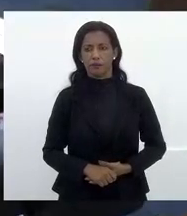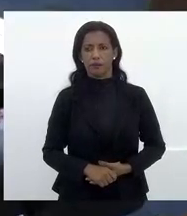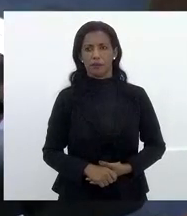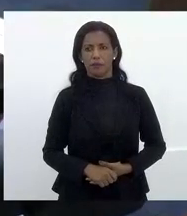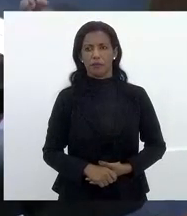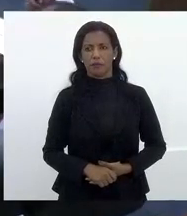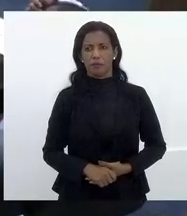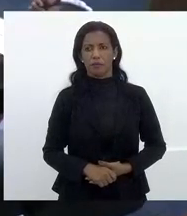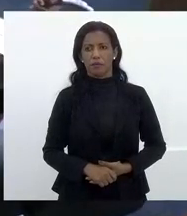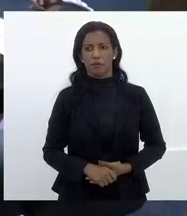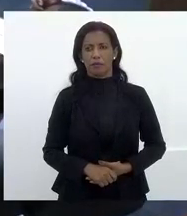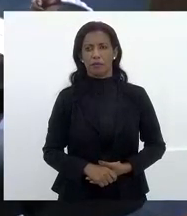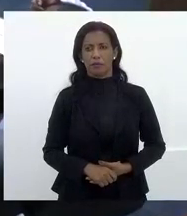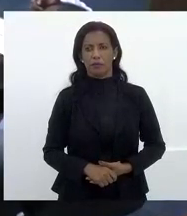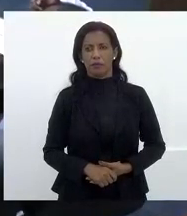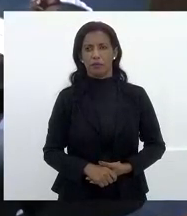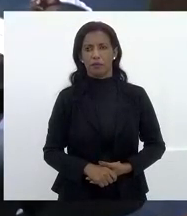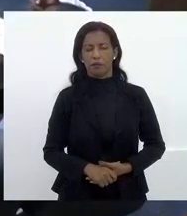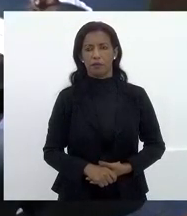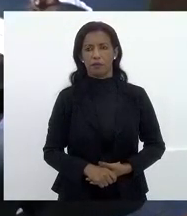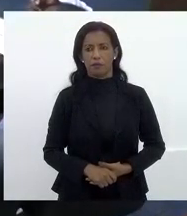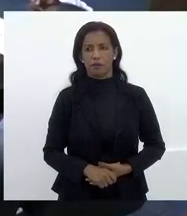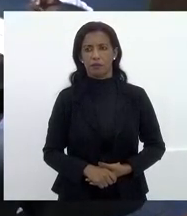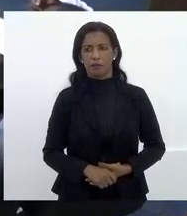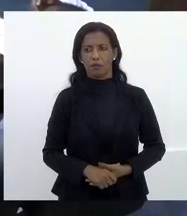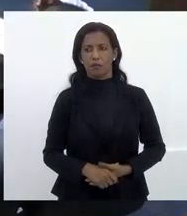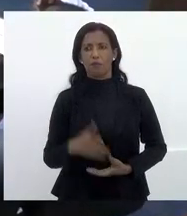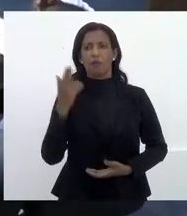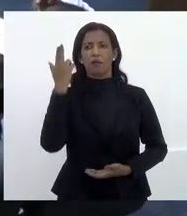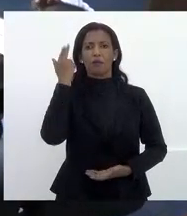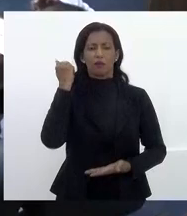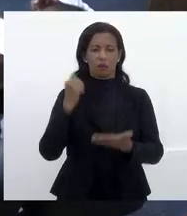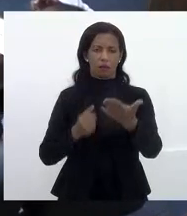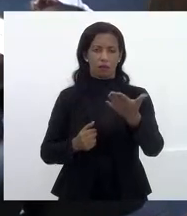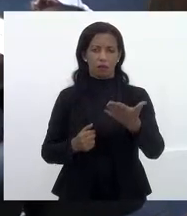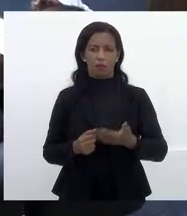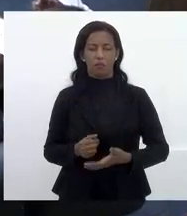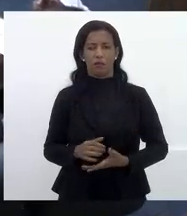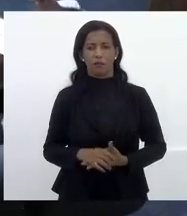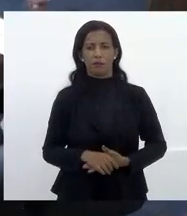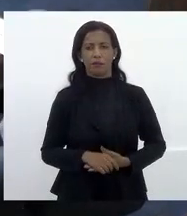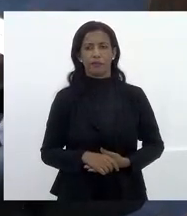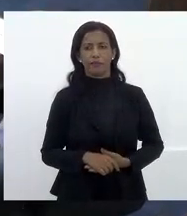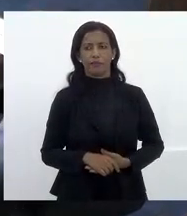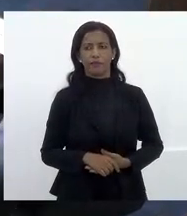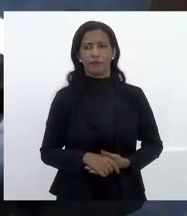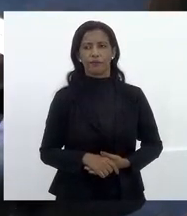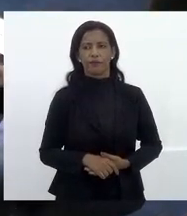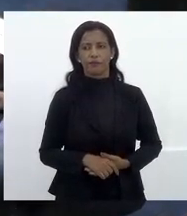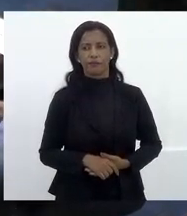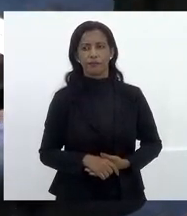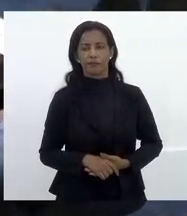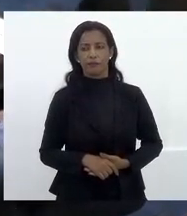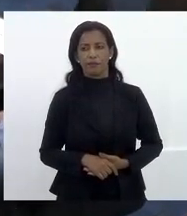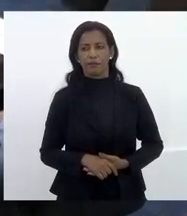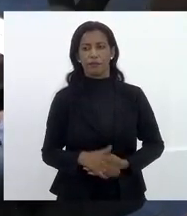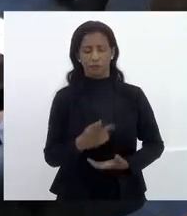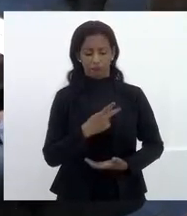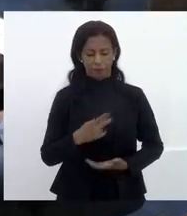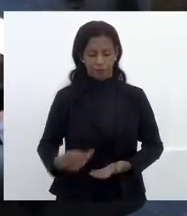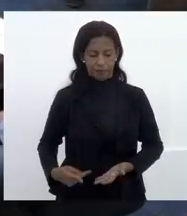E aí o deputado Eliomar favor né o